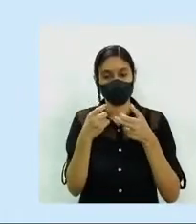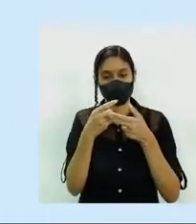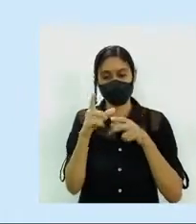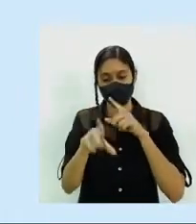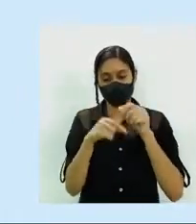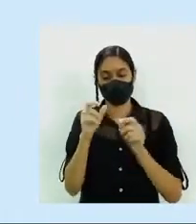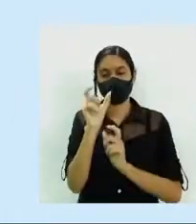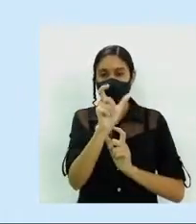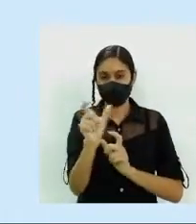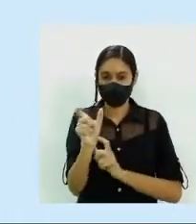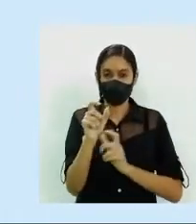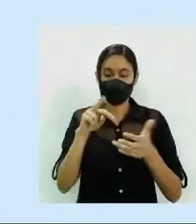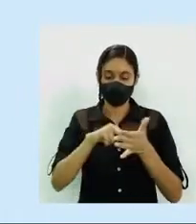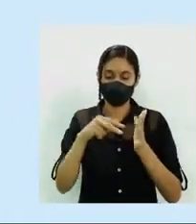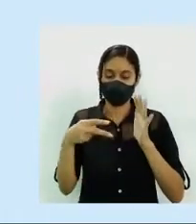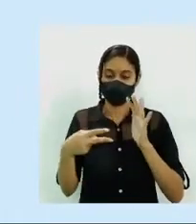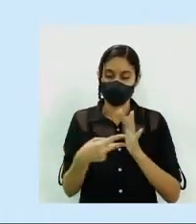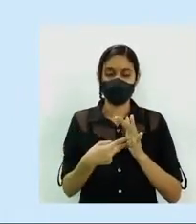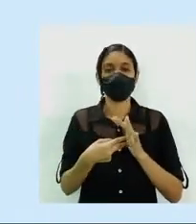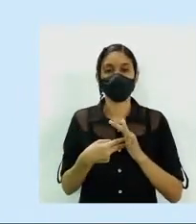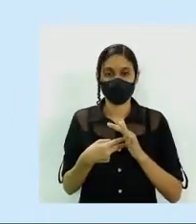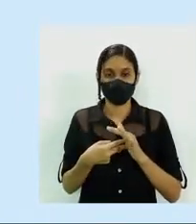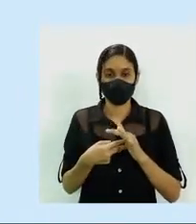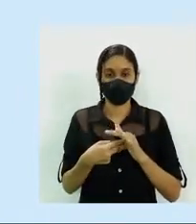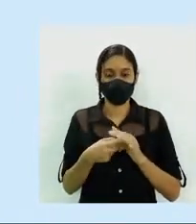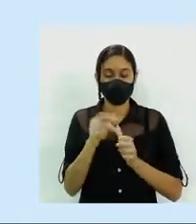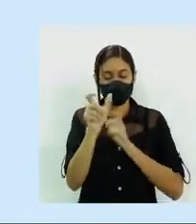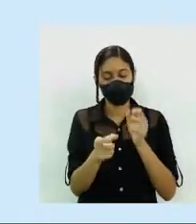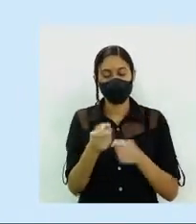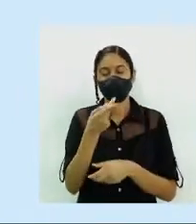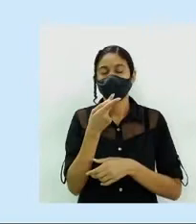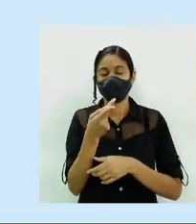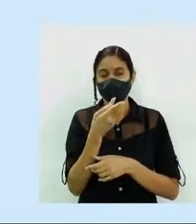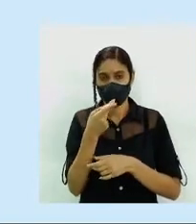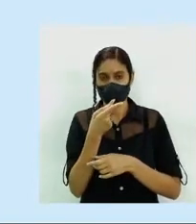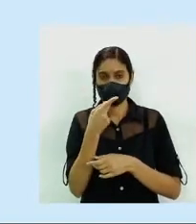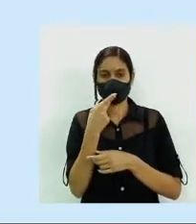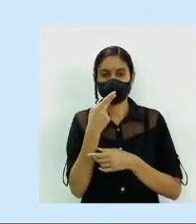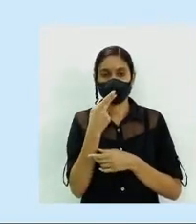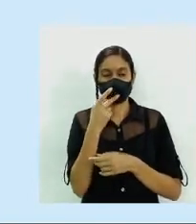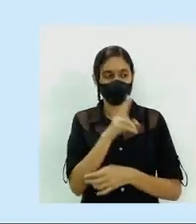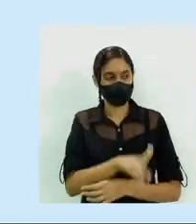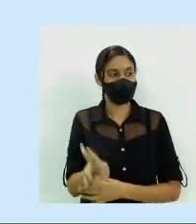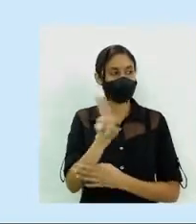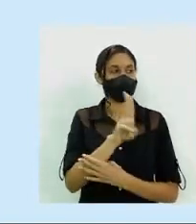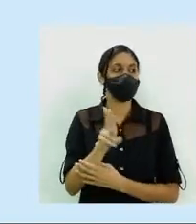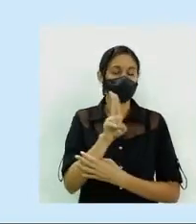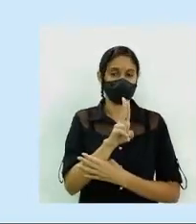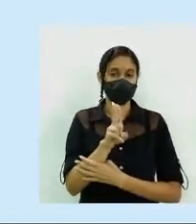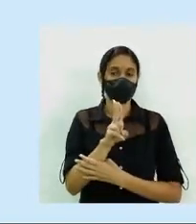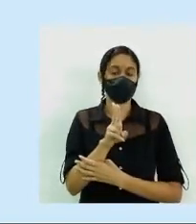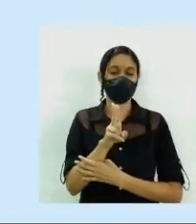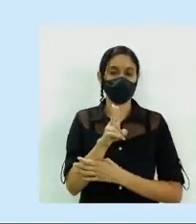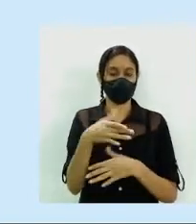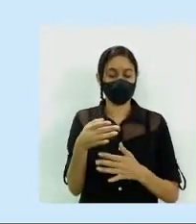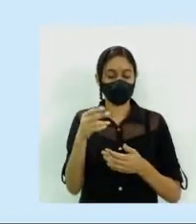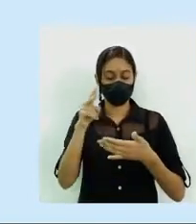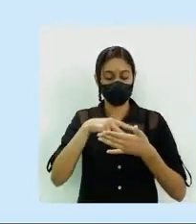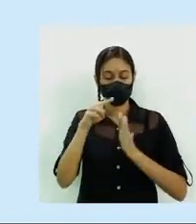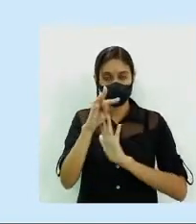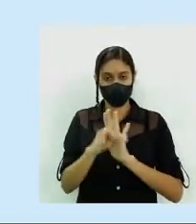das palavras, os seus significados e a entonação, a vibração que você vai utilizar na hora de